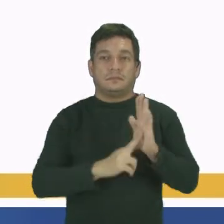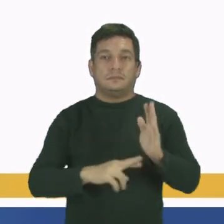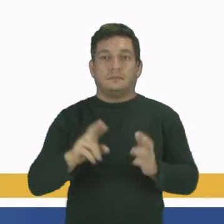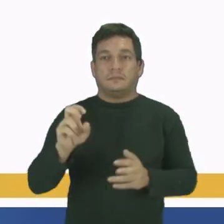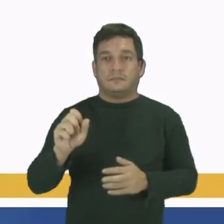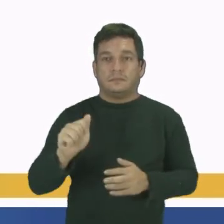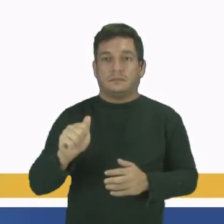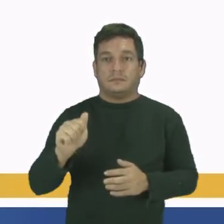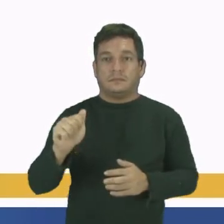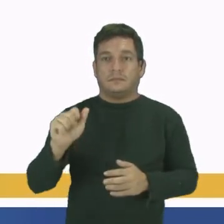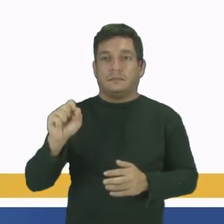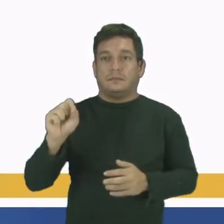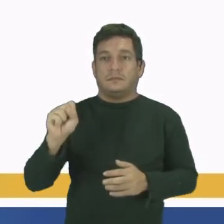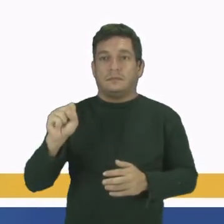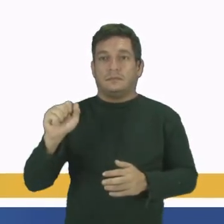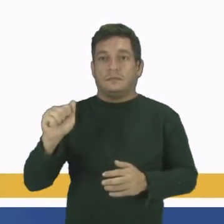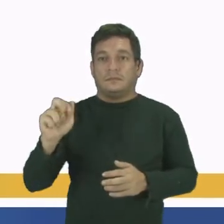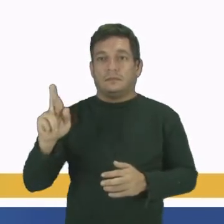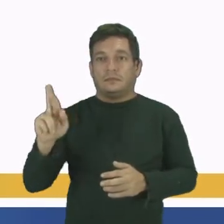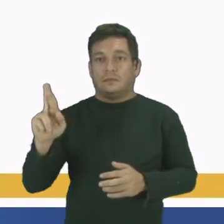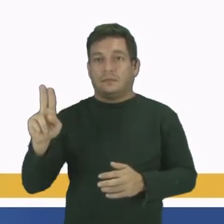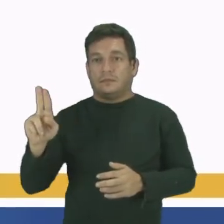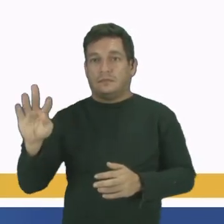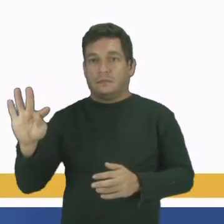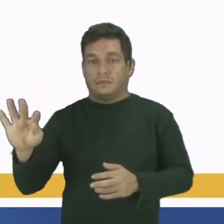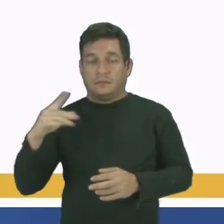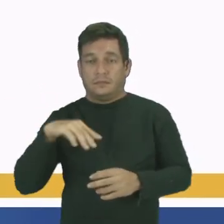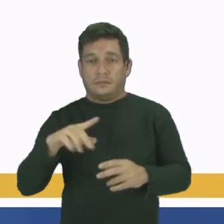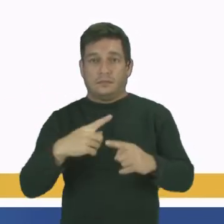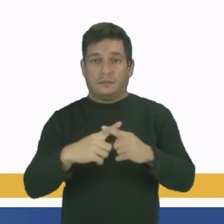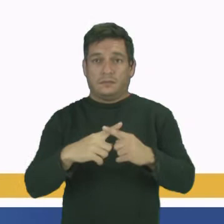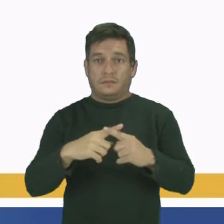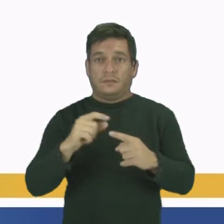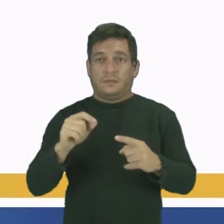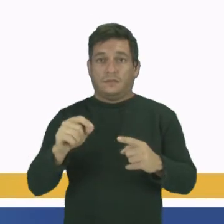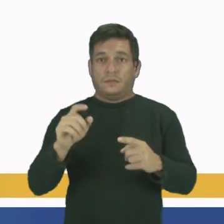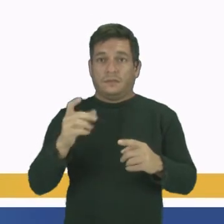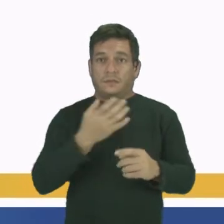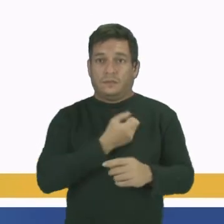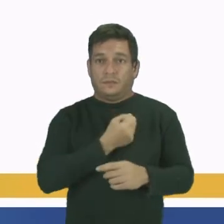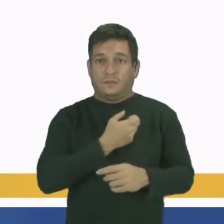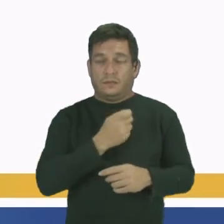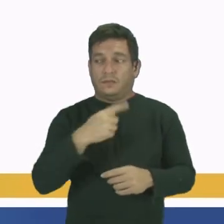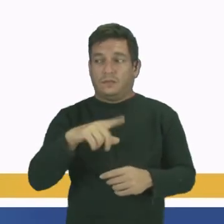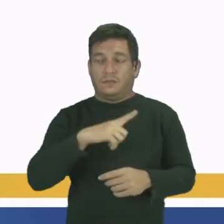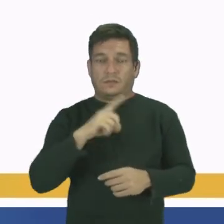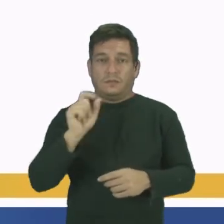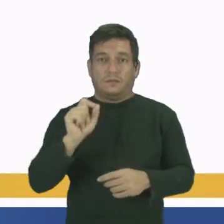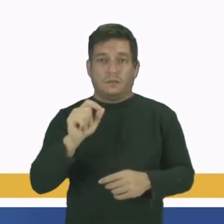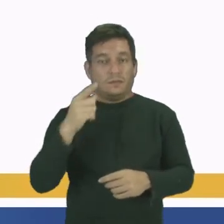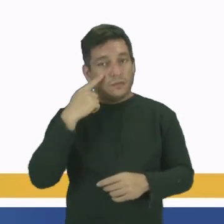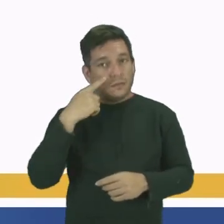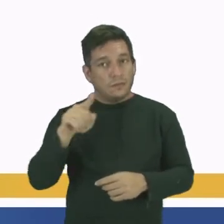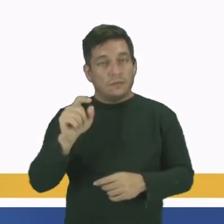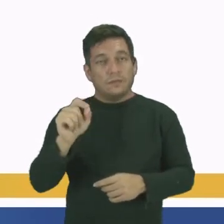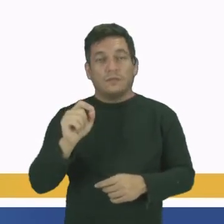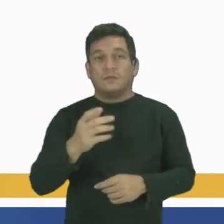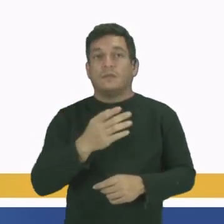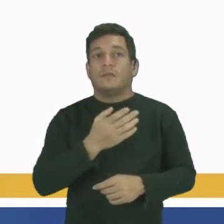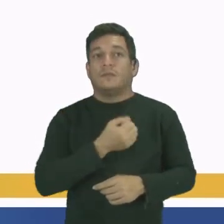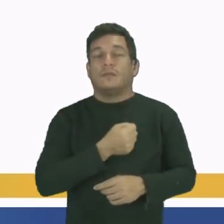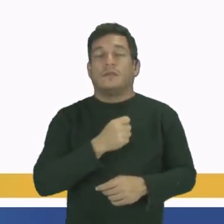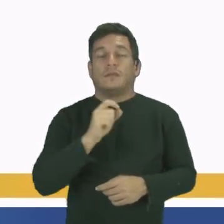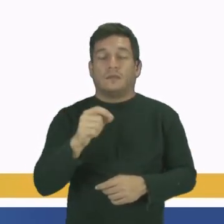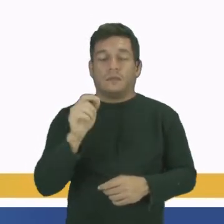Sarry, quando você for multiplicar os elementos, você tem que observar os valores